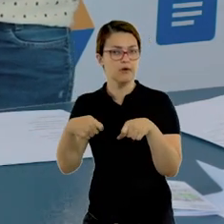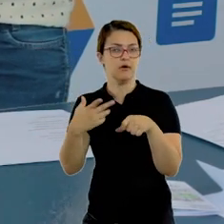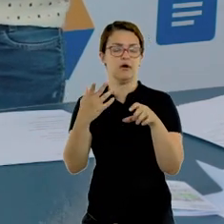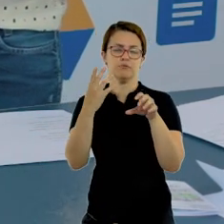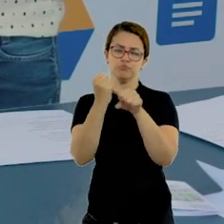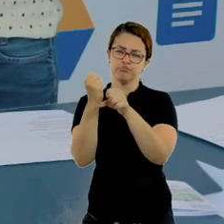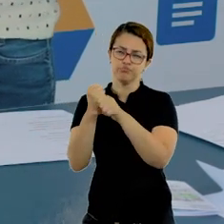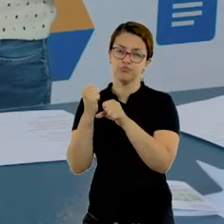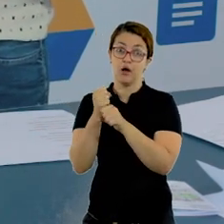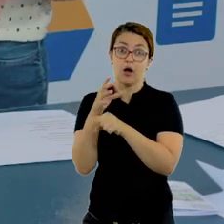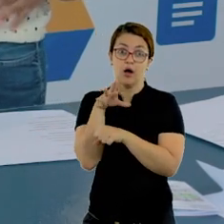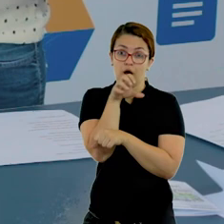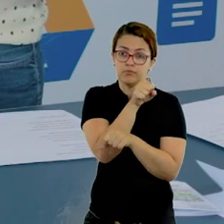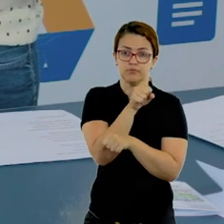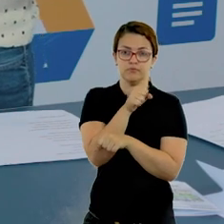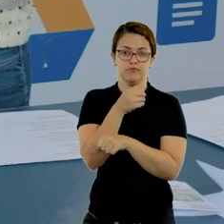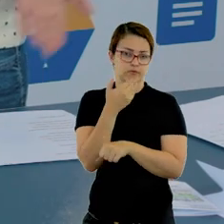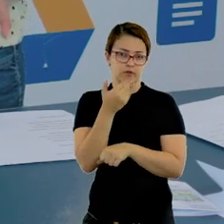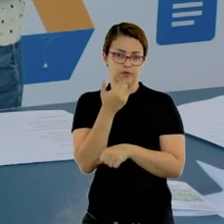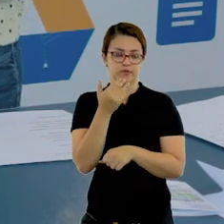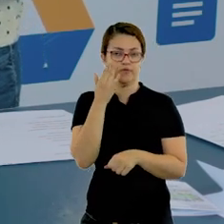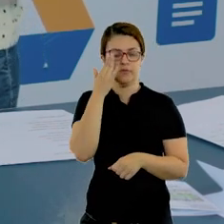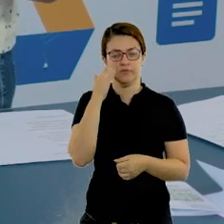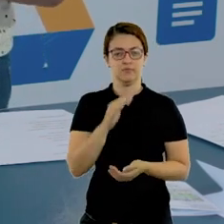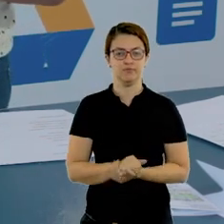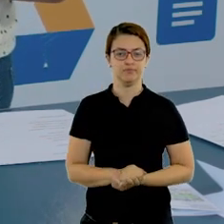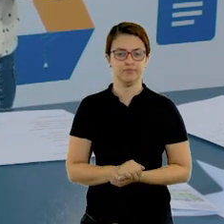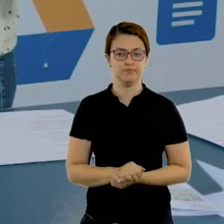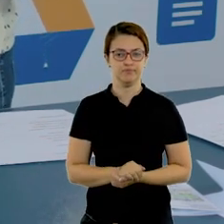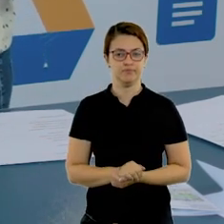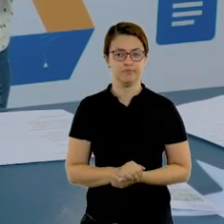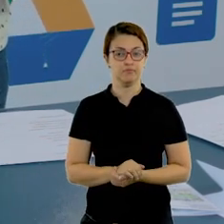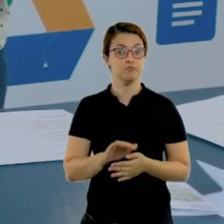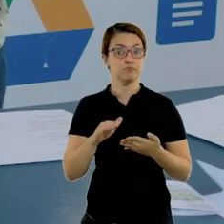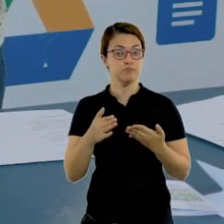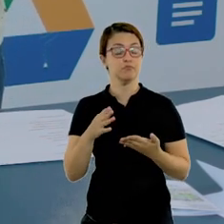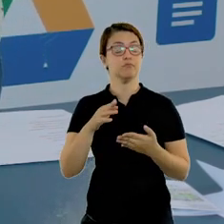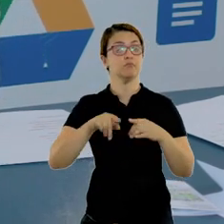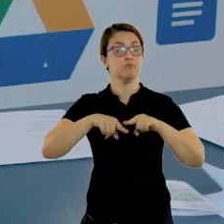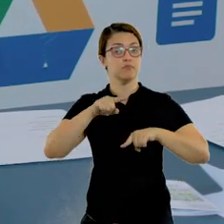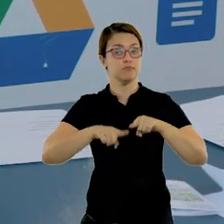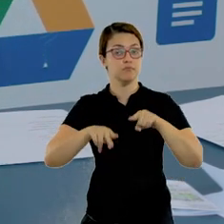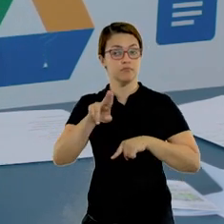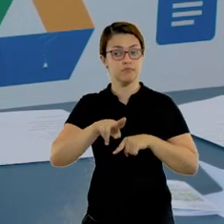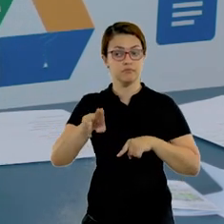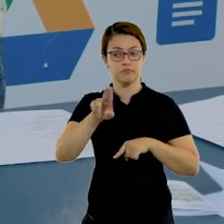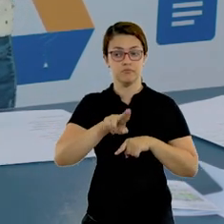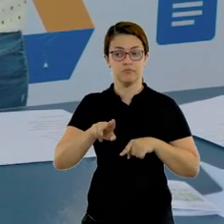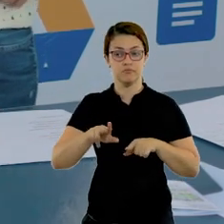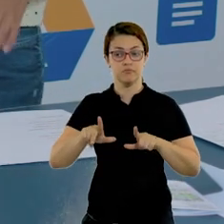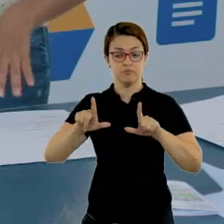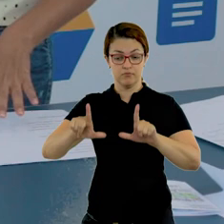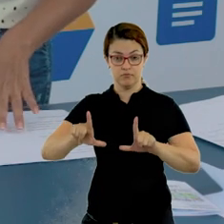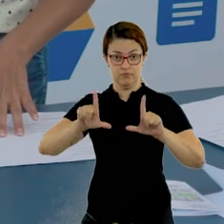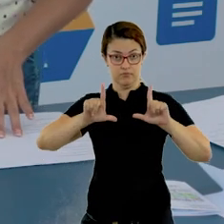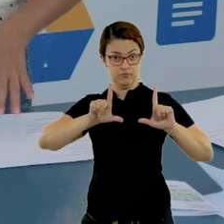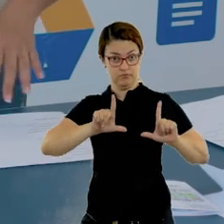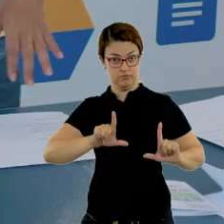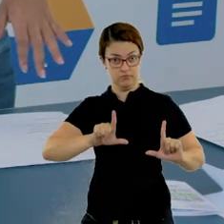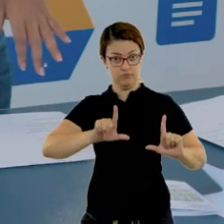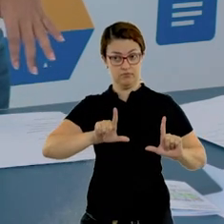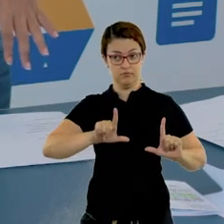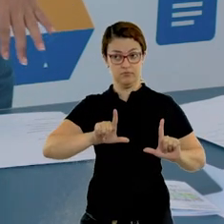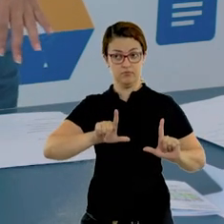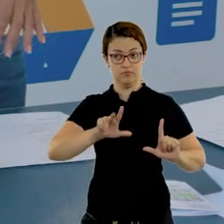vão conseguir realizar cálculos da adição mais rapidamente, ok? Então, quais são os materiais? Ele fala para usar o